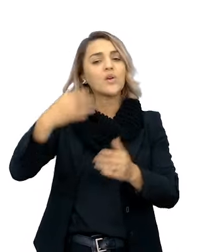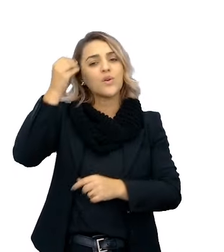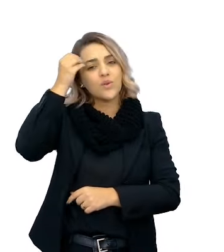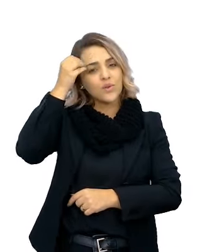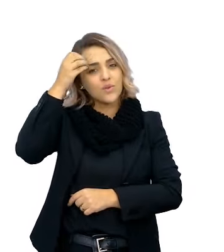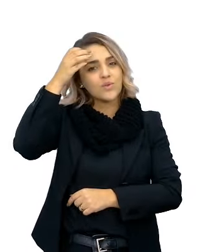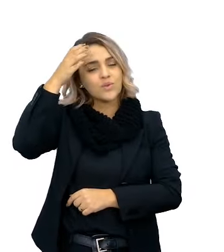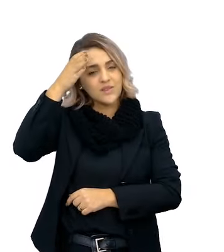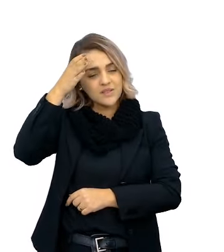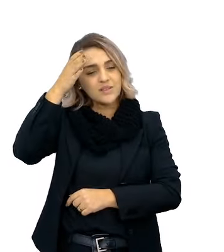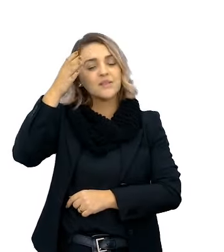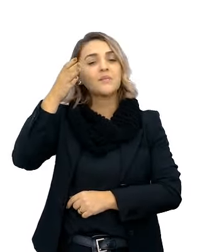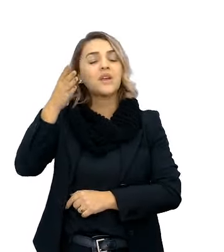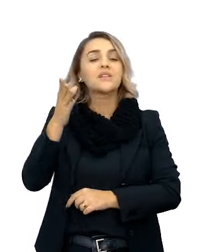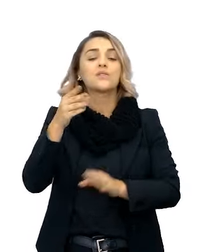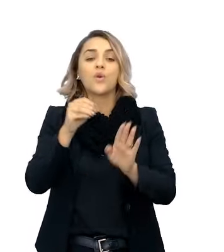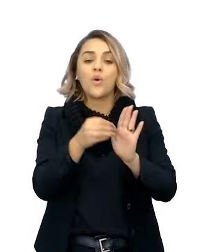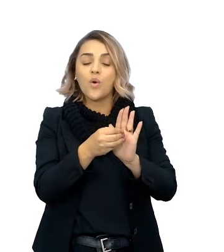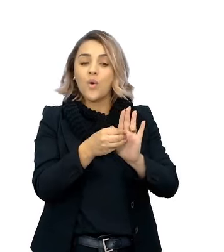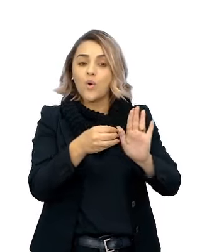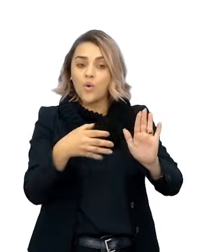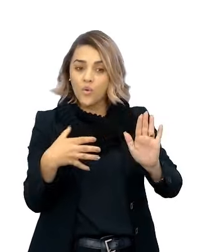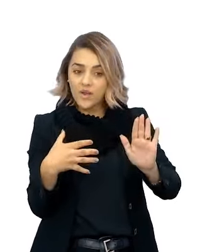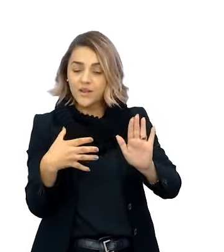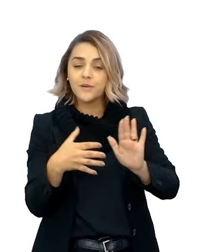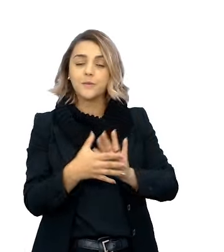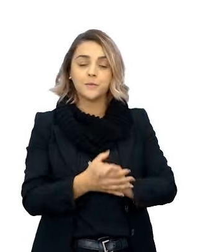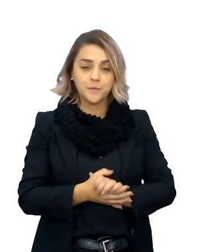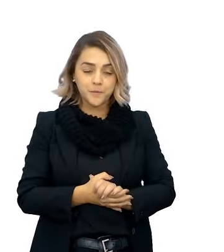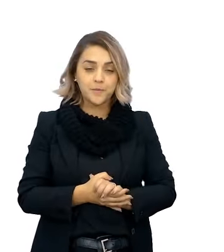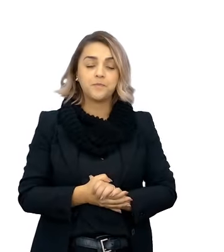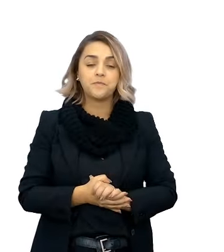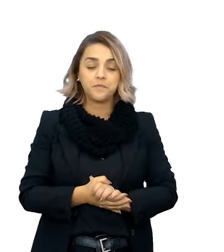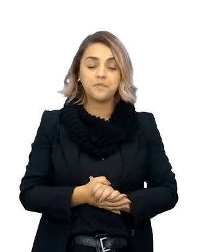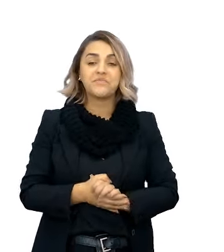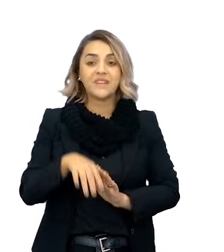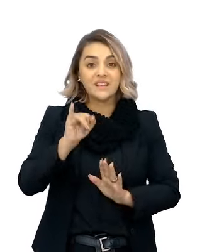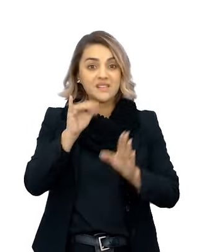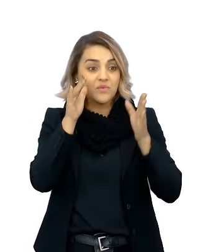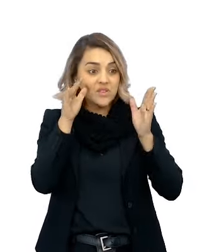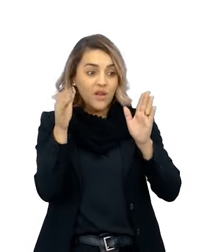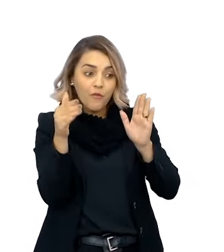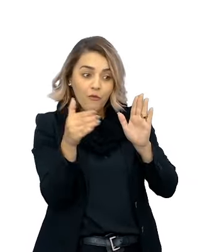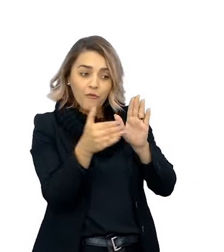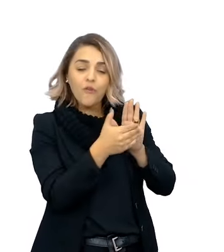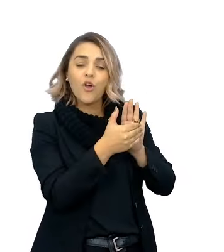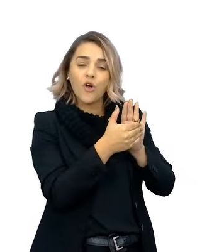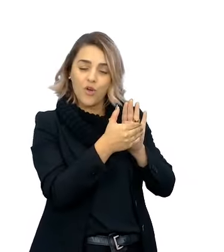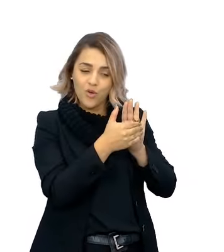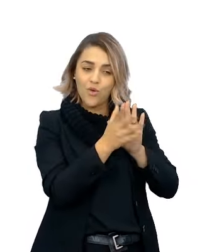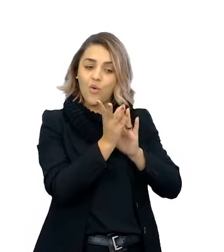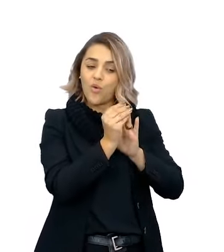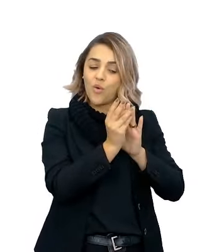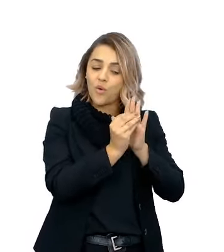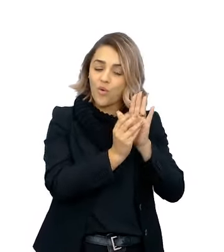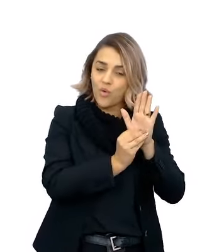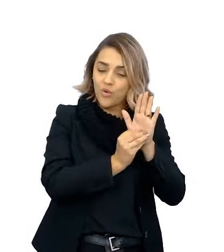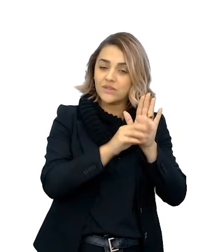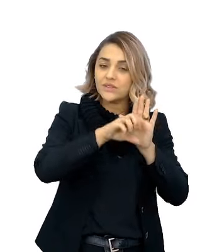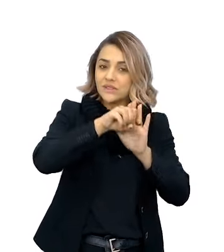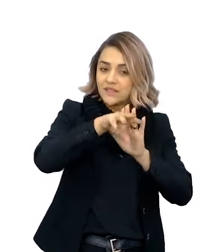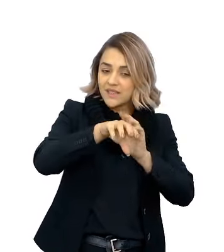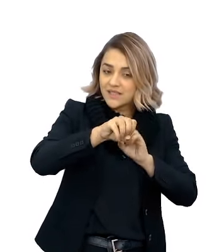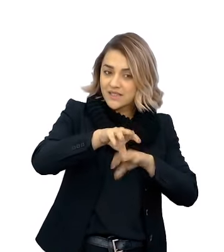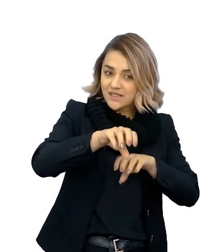conhecimento horizontal e do currículo. Se vocês olharem aí nesse conhecimento do conteúdo e ensino, aqui,